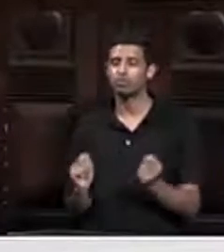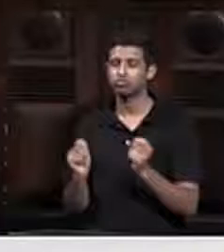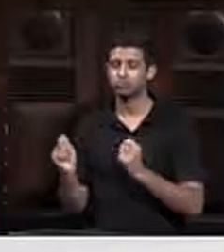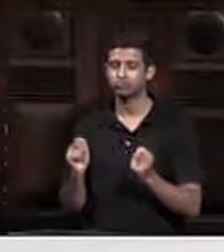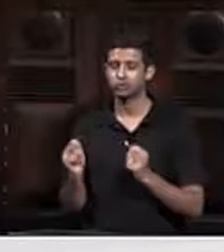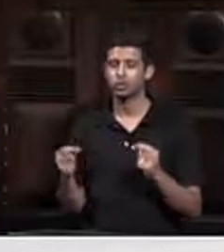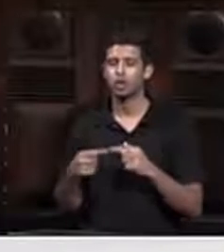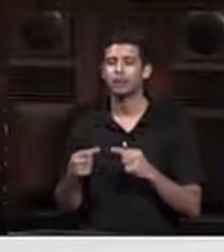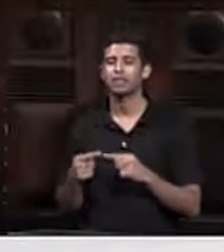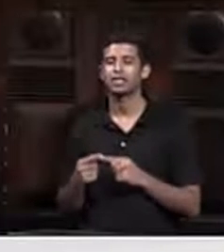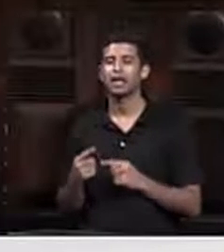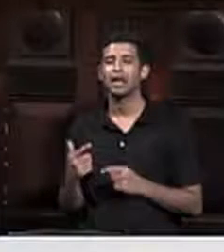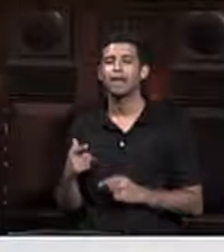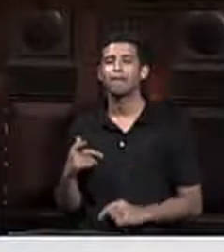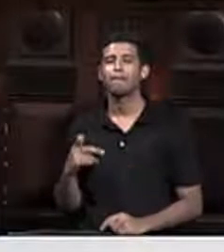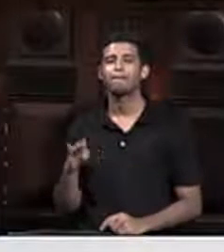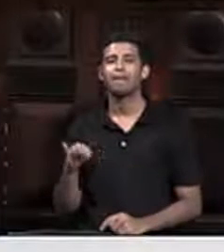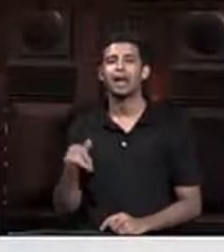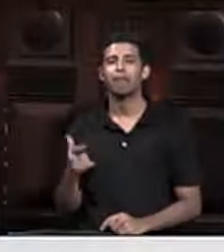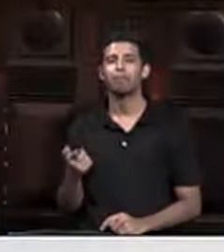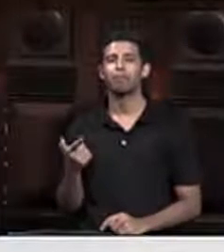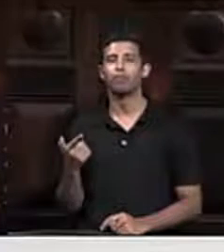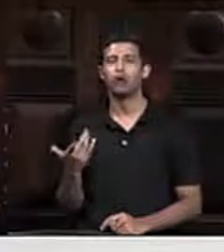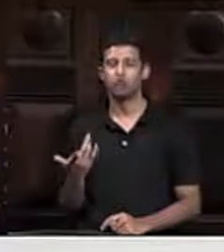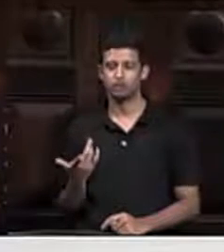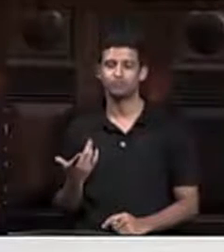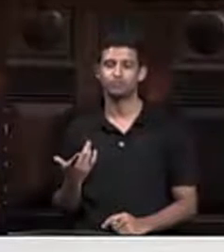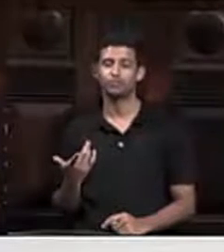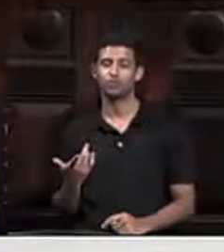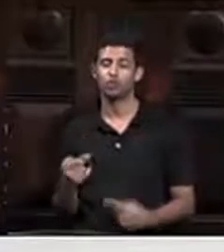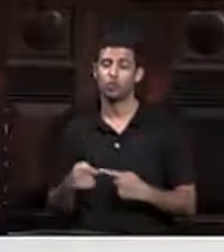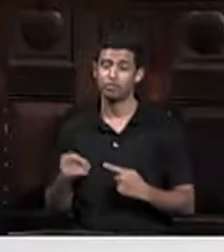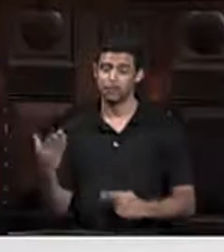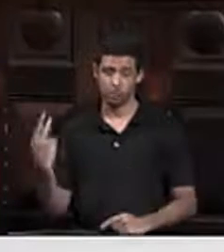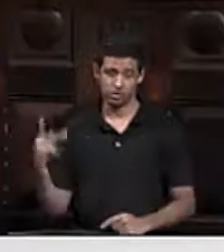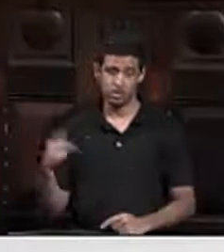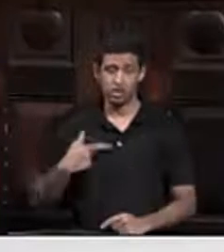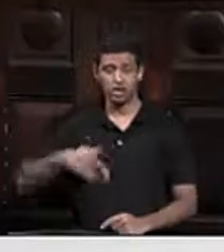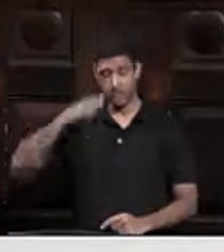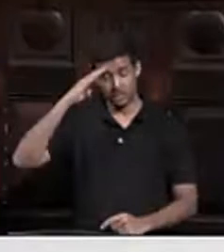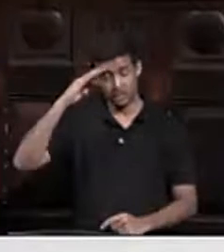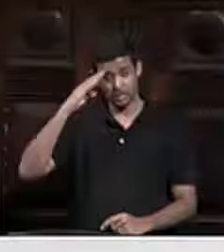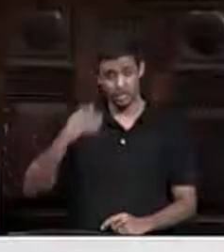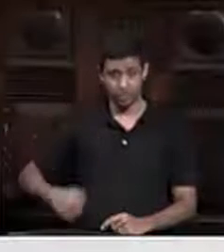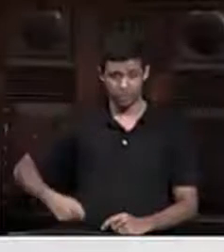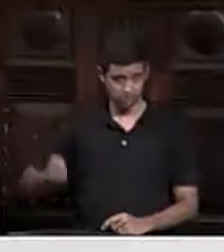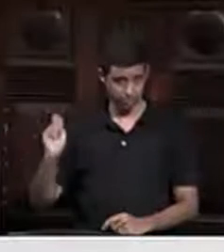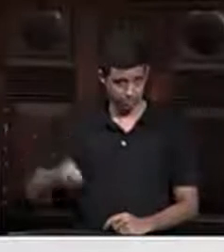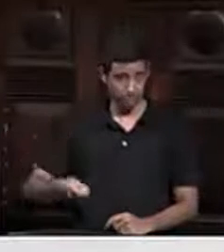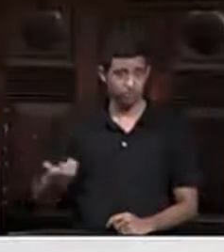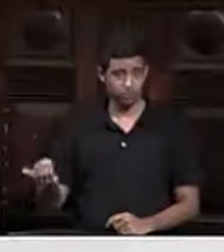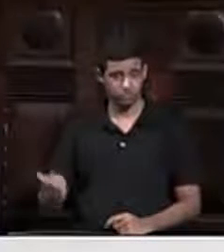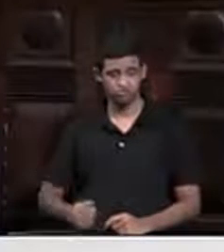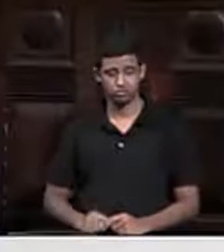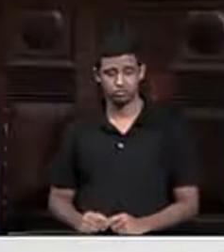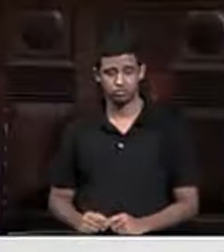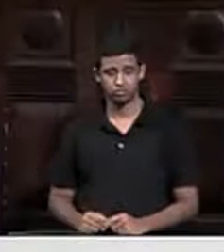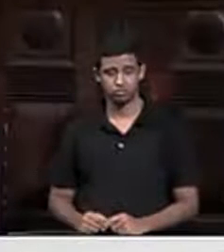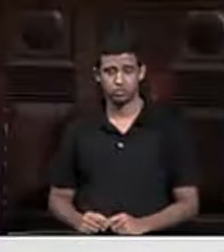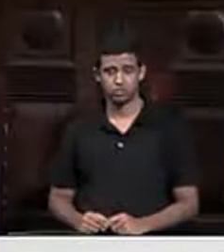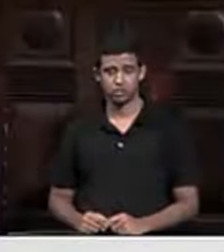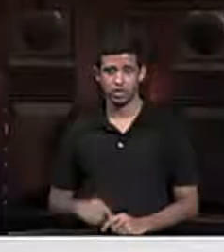das munições tem que sair das mãos do Exército, tem que sair das mãos da Polícia Federal, porque eles não conseguem